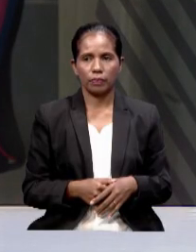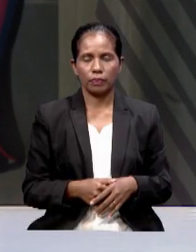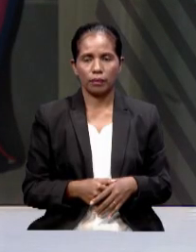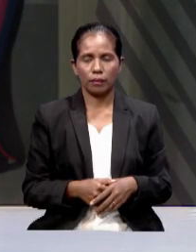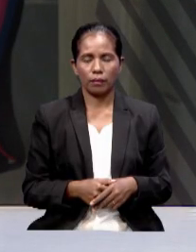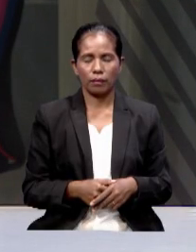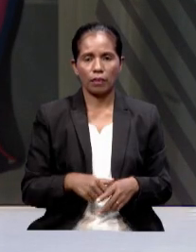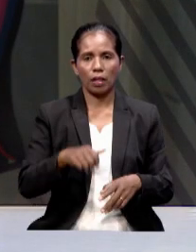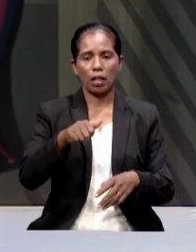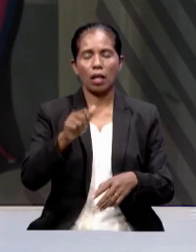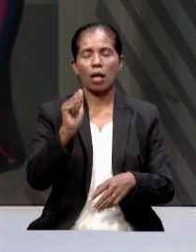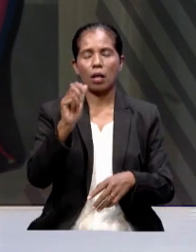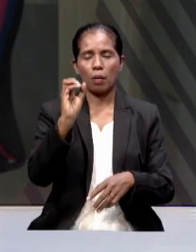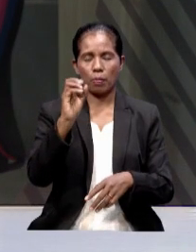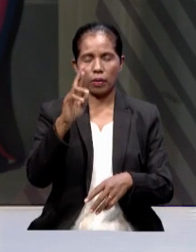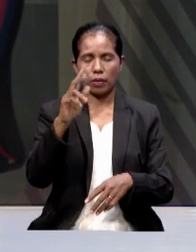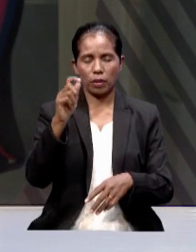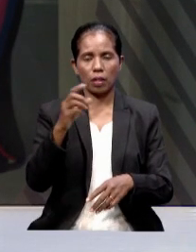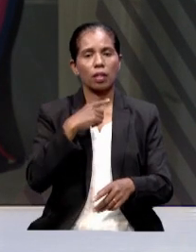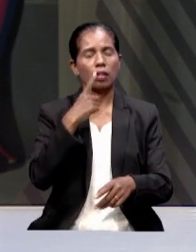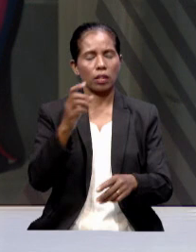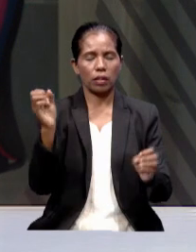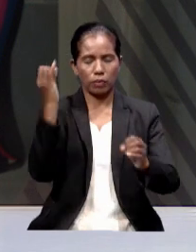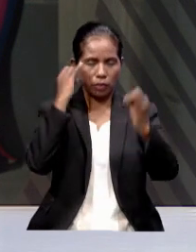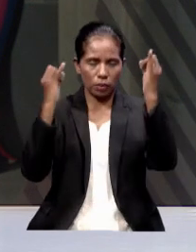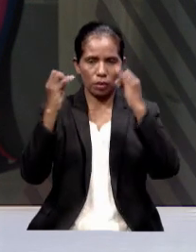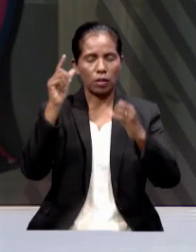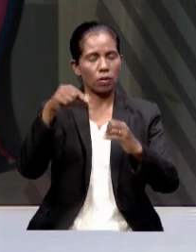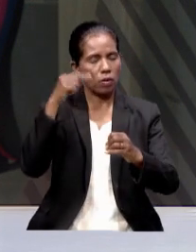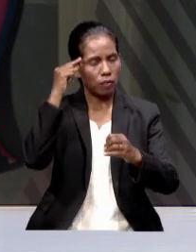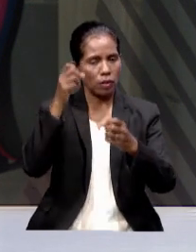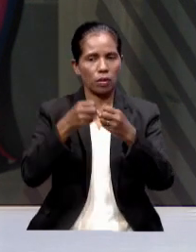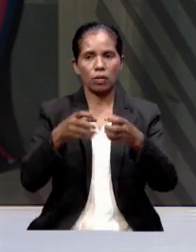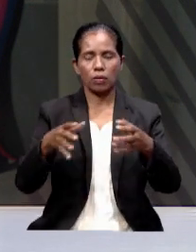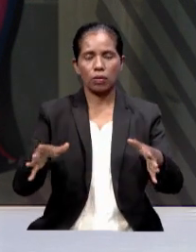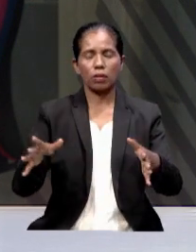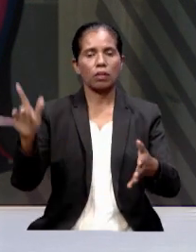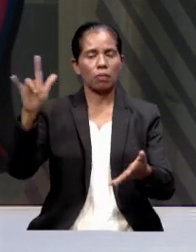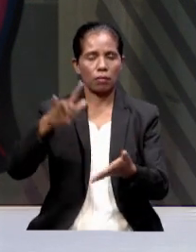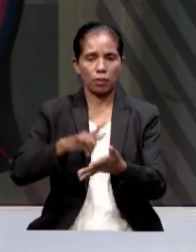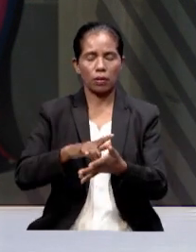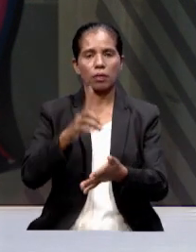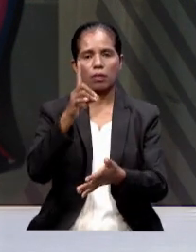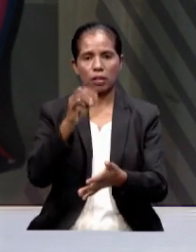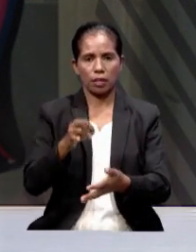A partir de receita e informação, quando o governo abandona Porto de Lei.